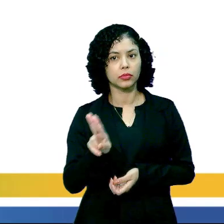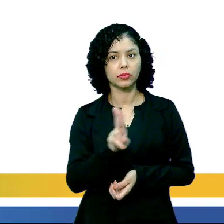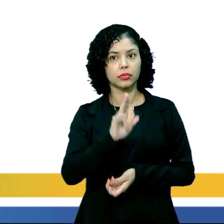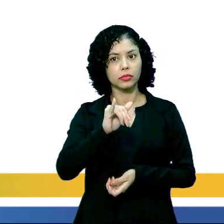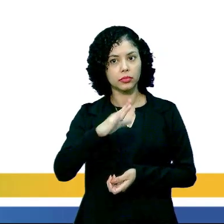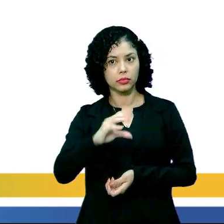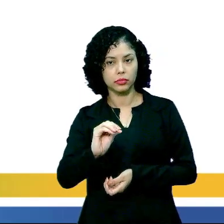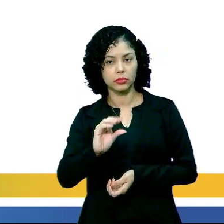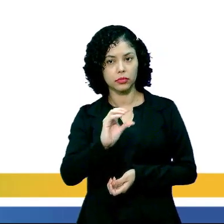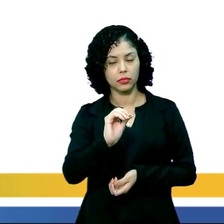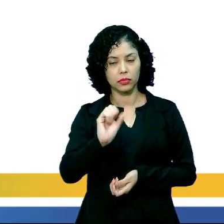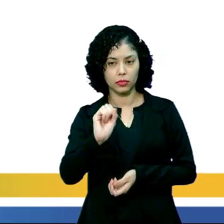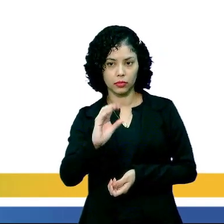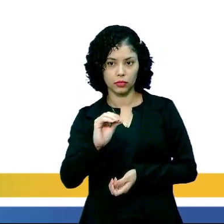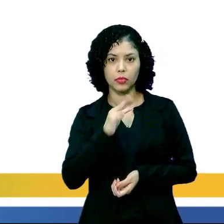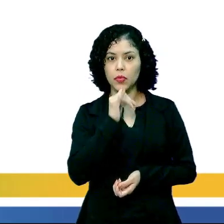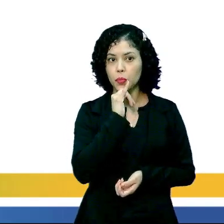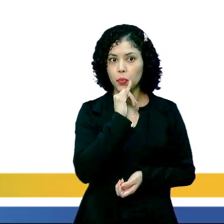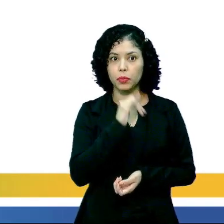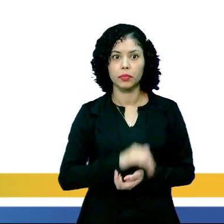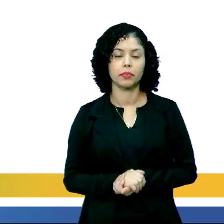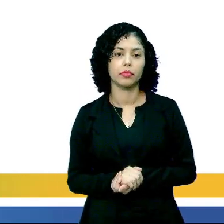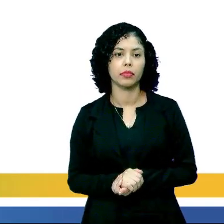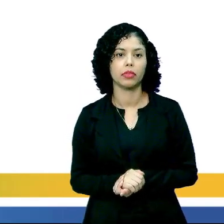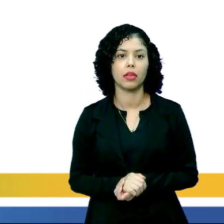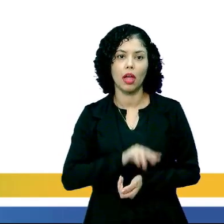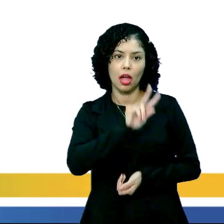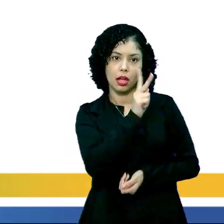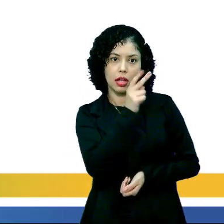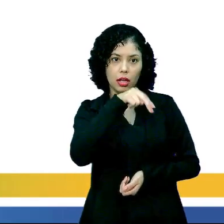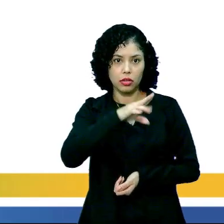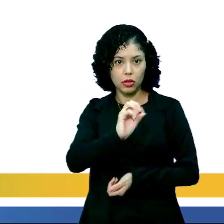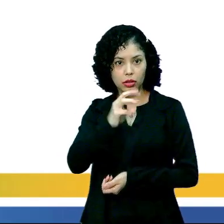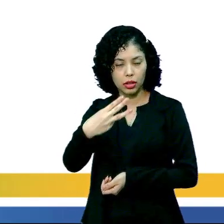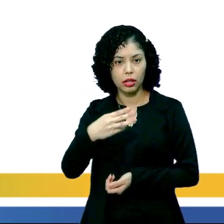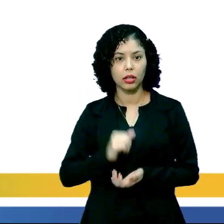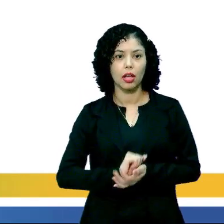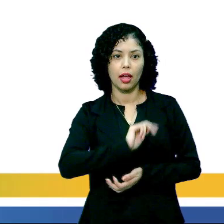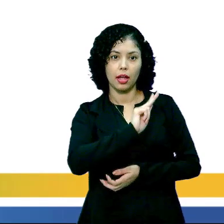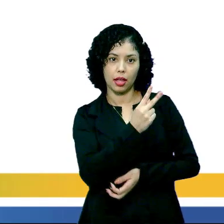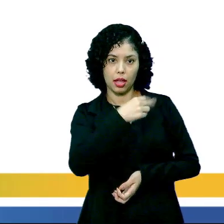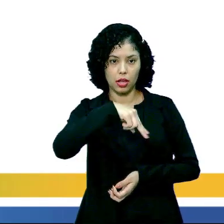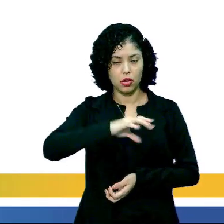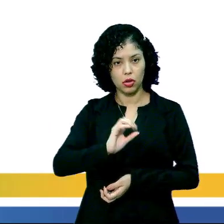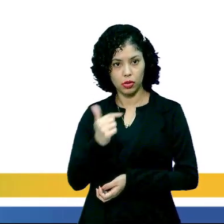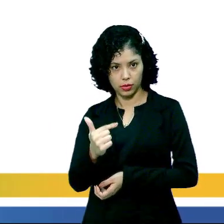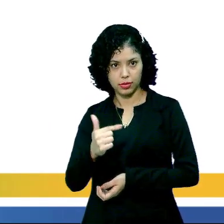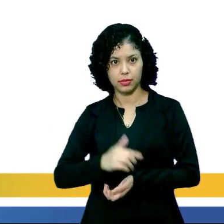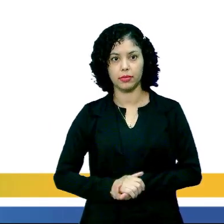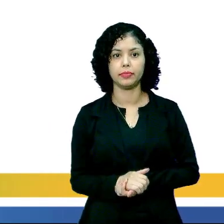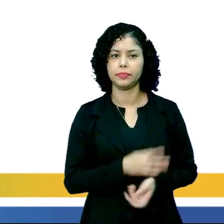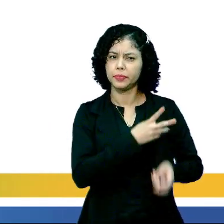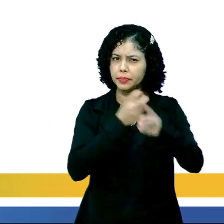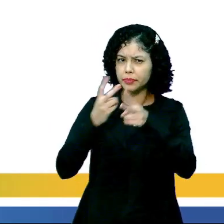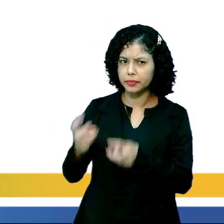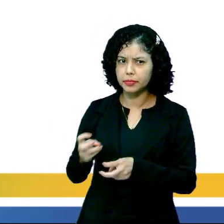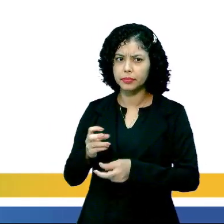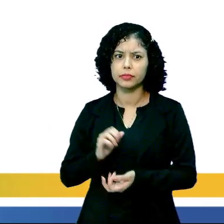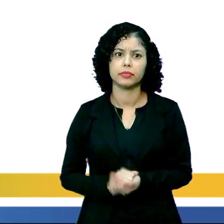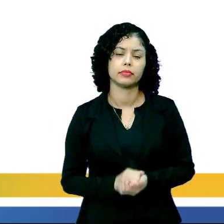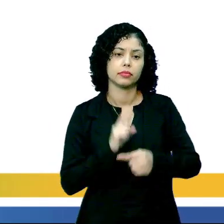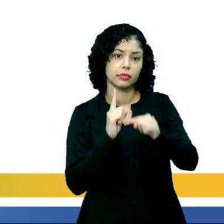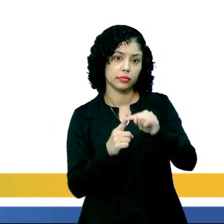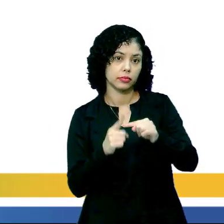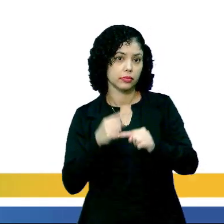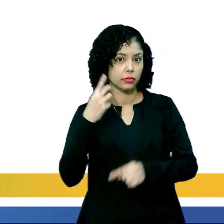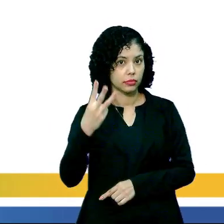terminação ou outros por exemplo eu posso ter HN O3 e eu posso ter HN O2 perceba que hno3